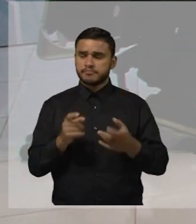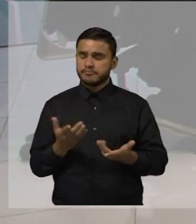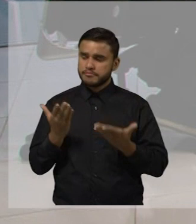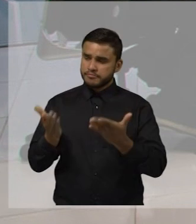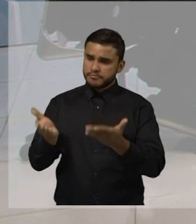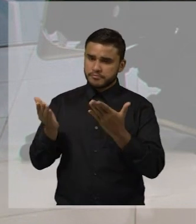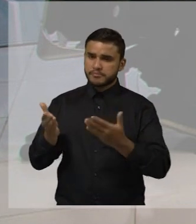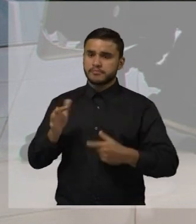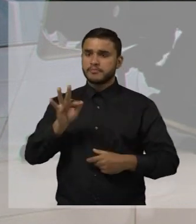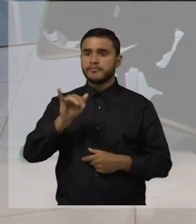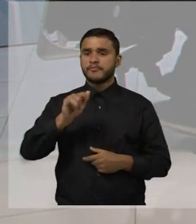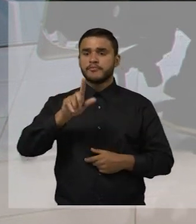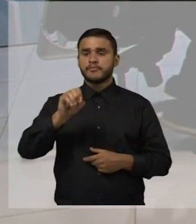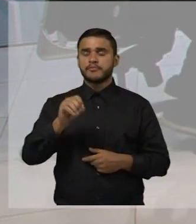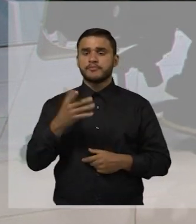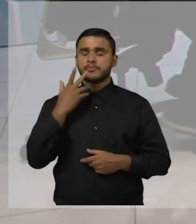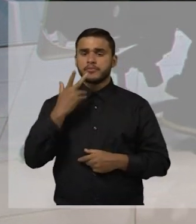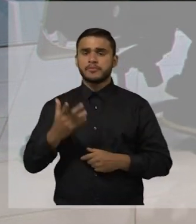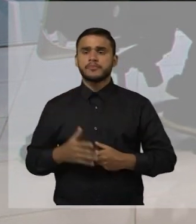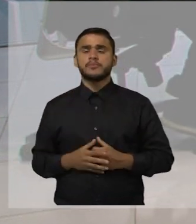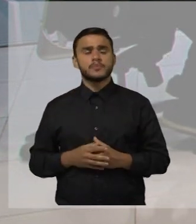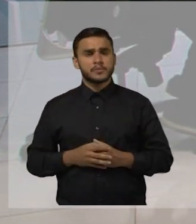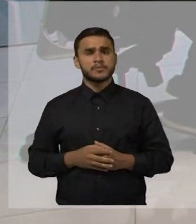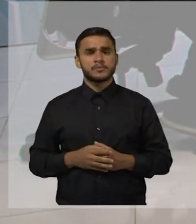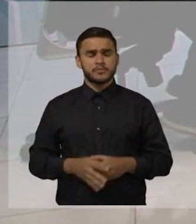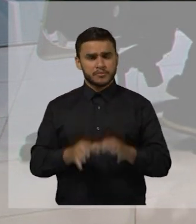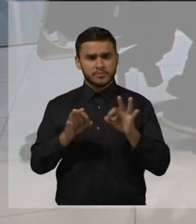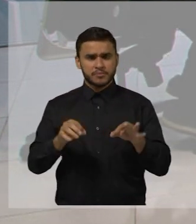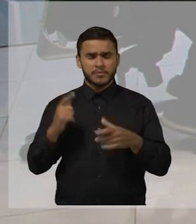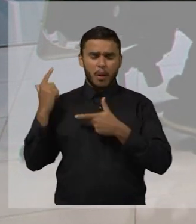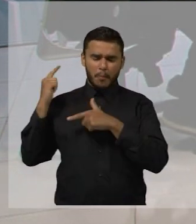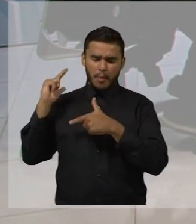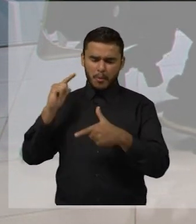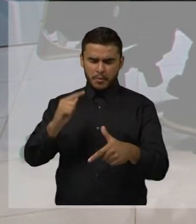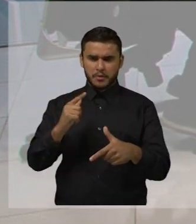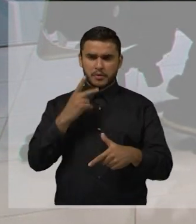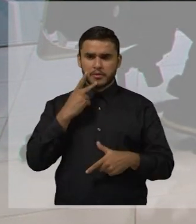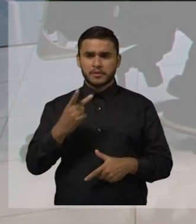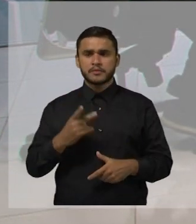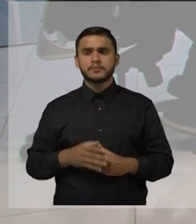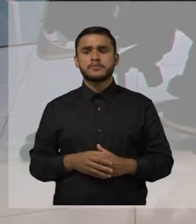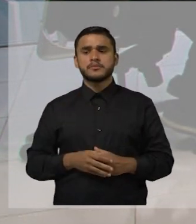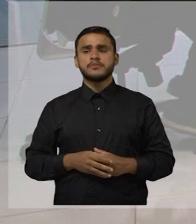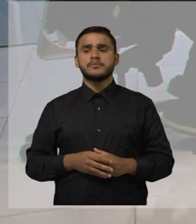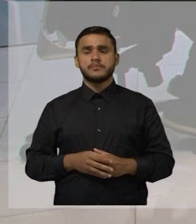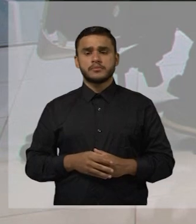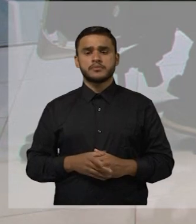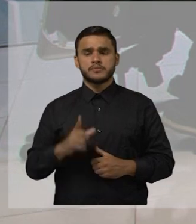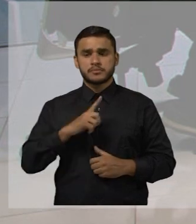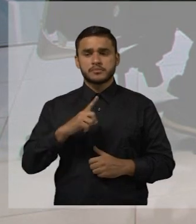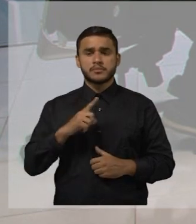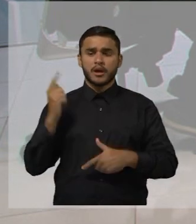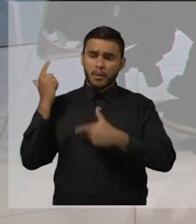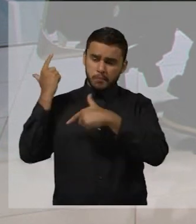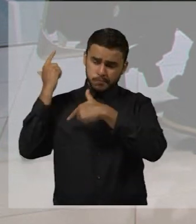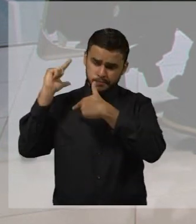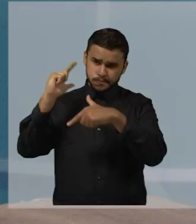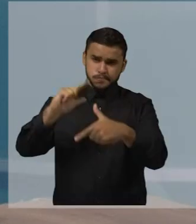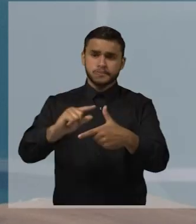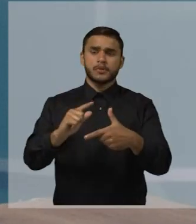o é palavra balizada. Nós temos a tradição malsã, isso parece frase de efeito, mas não é. Isso é uma